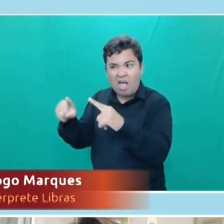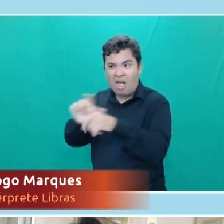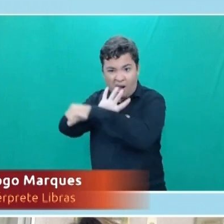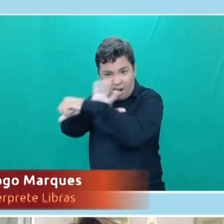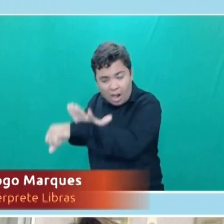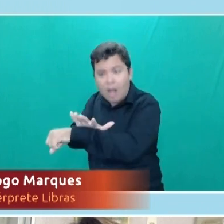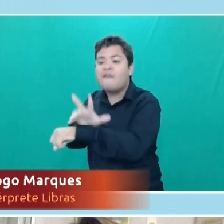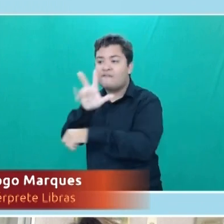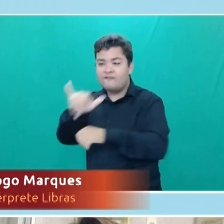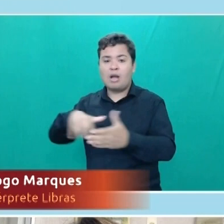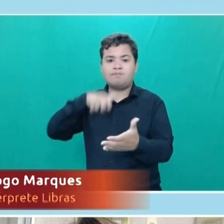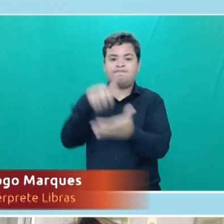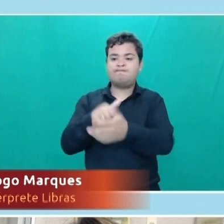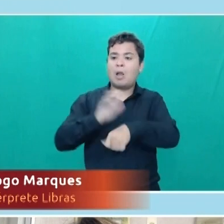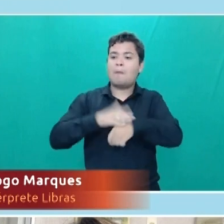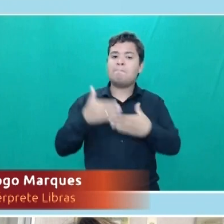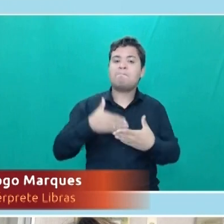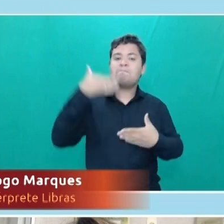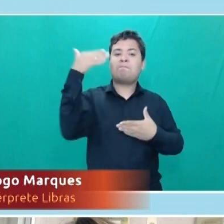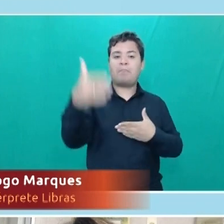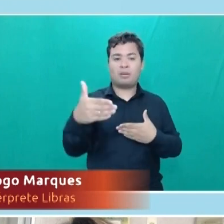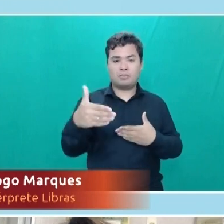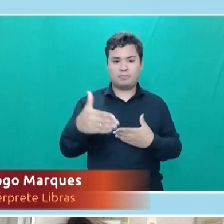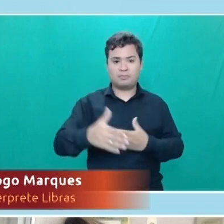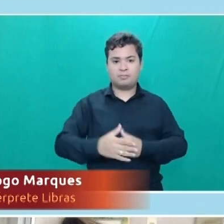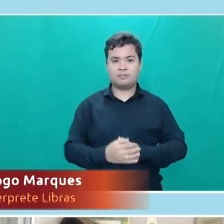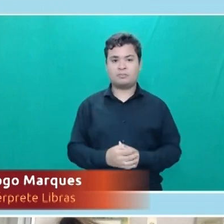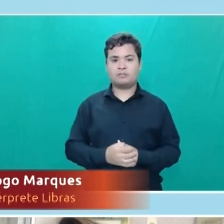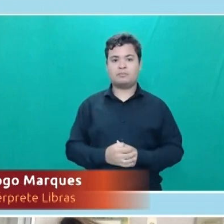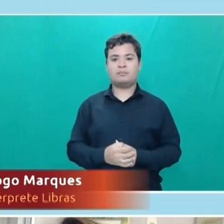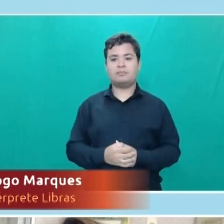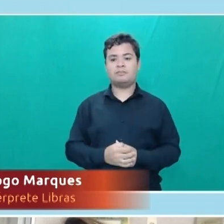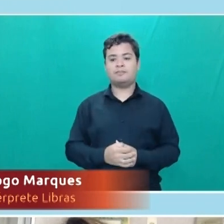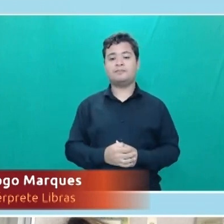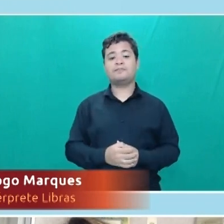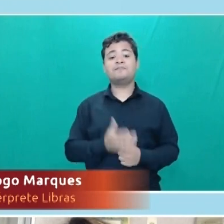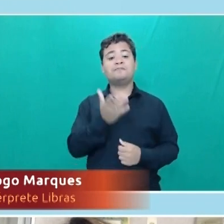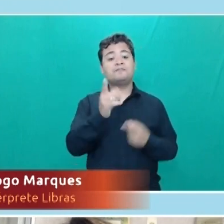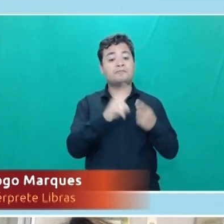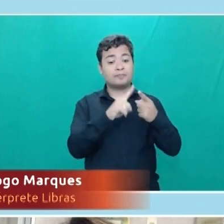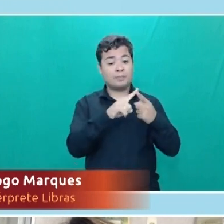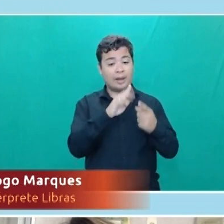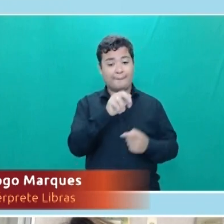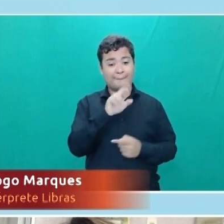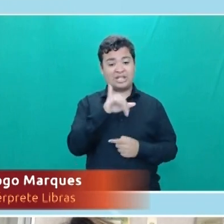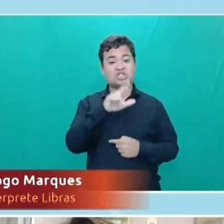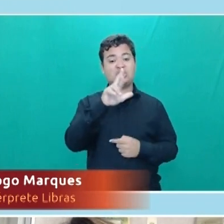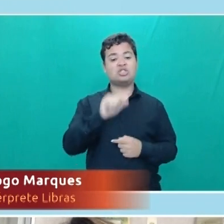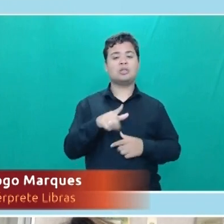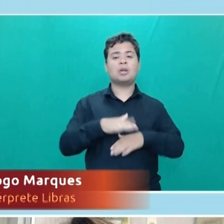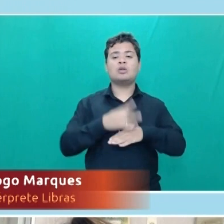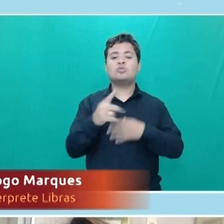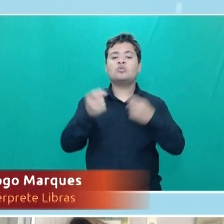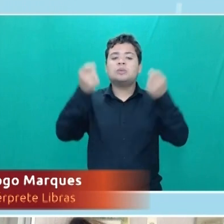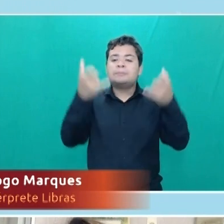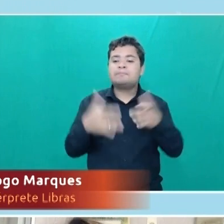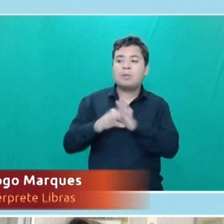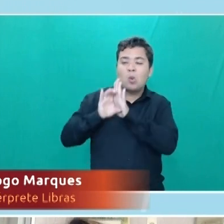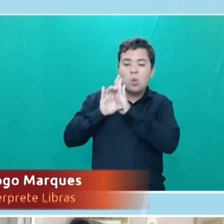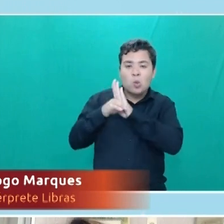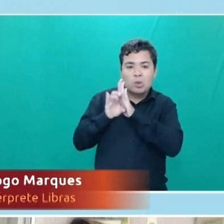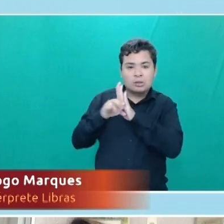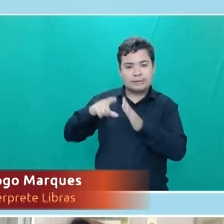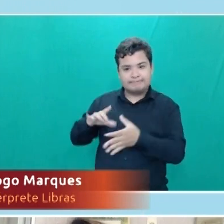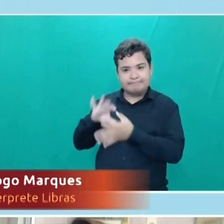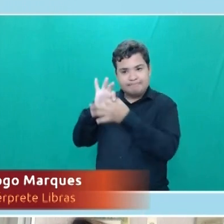ali em conjunto com o crime de racismo. Bartira, falando sobre um outro conceito que é muito trabalhado em relação ao racismo, é quando a